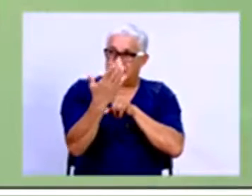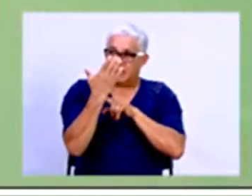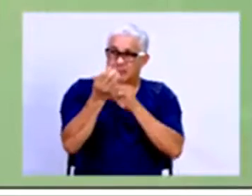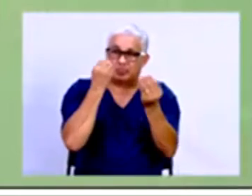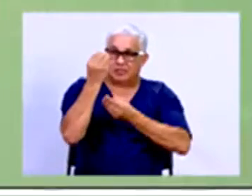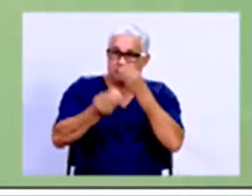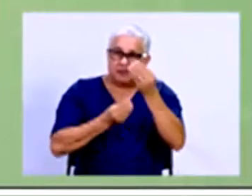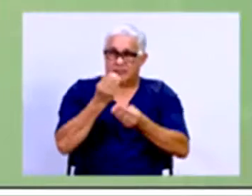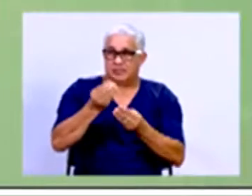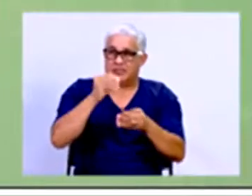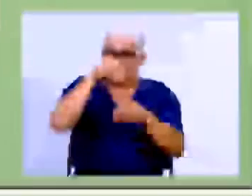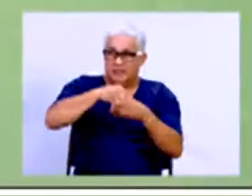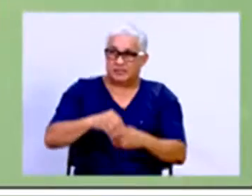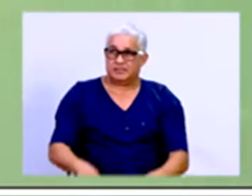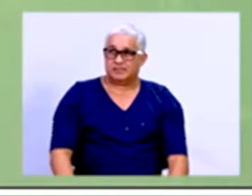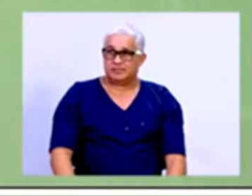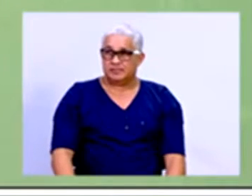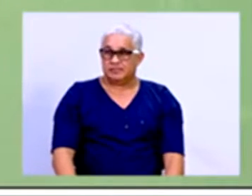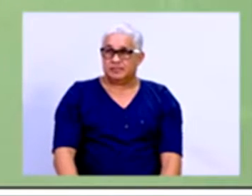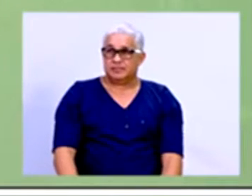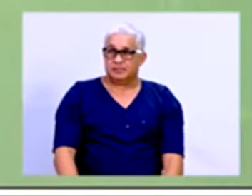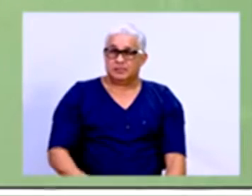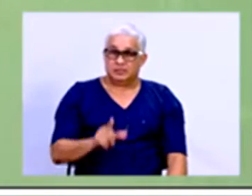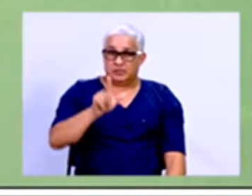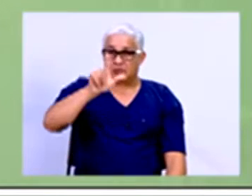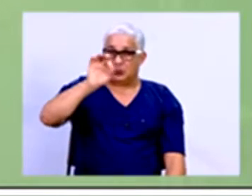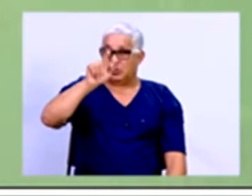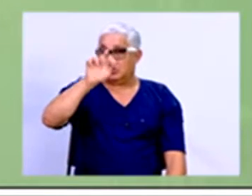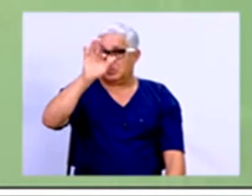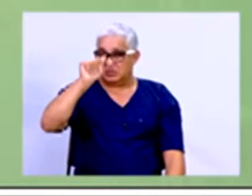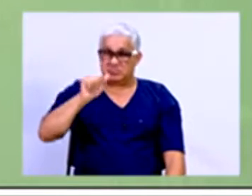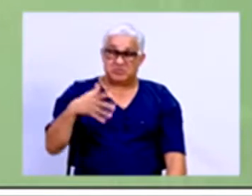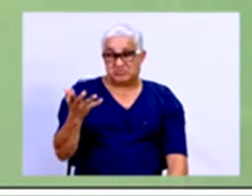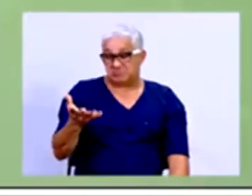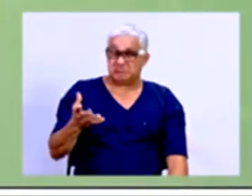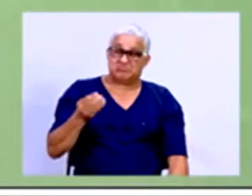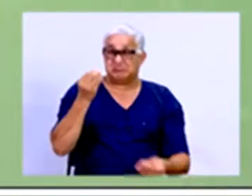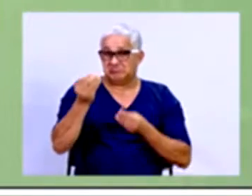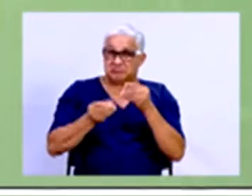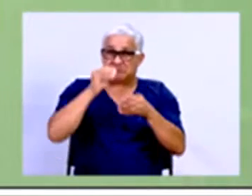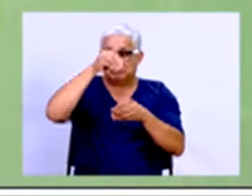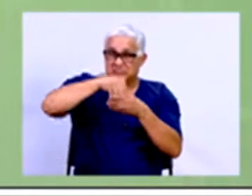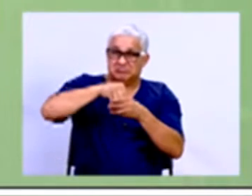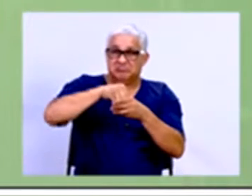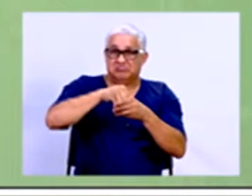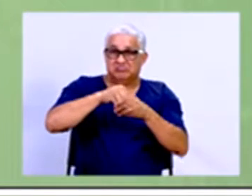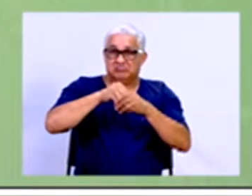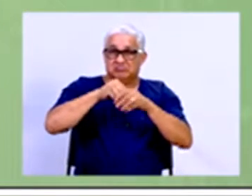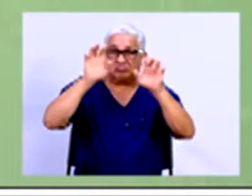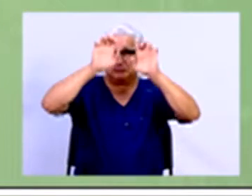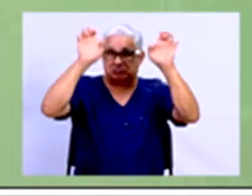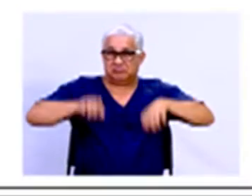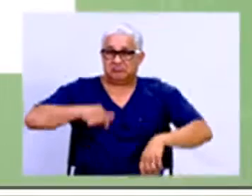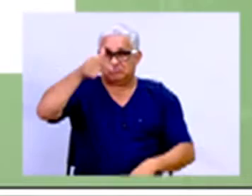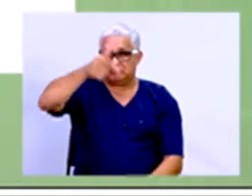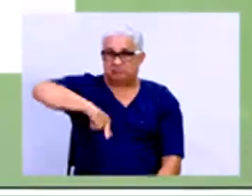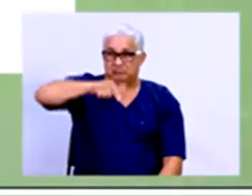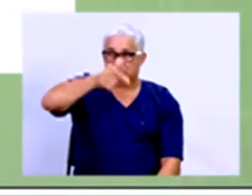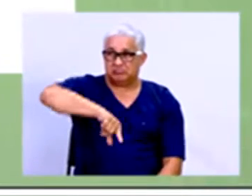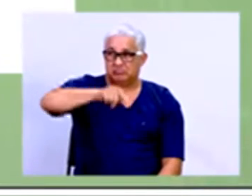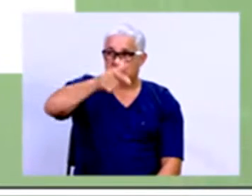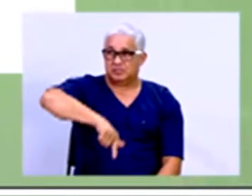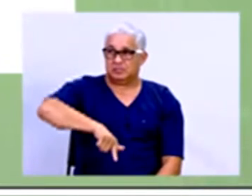funciona. Tá? Nada mais do que uma lógica de como funciona aí essa estrutura de repetição.